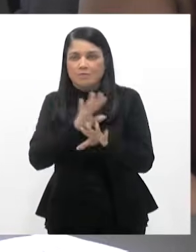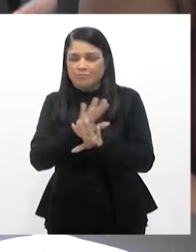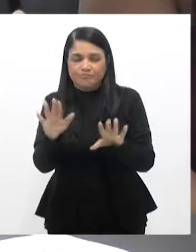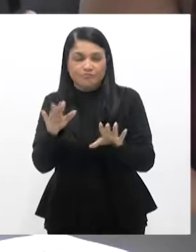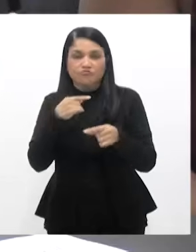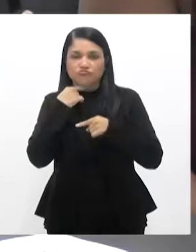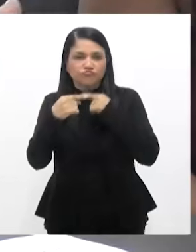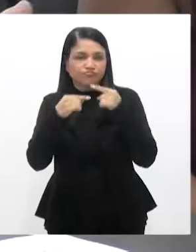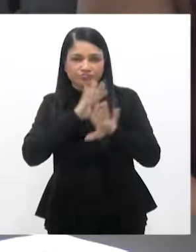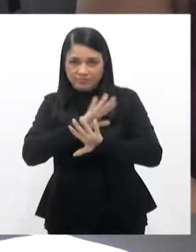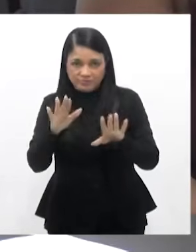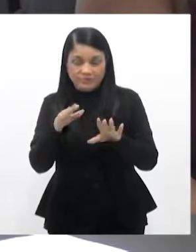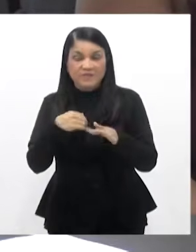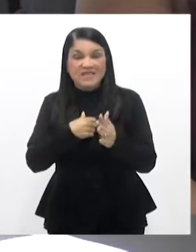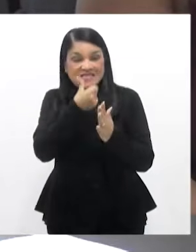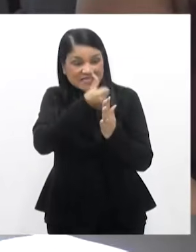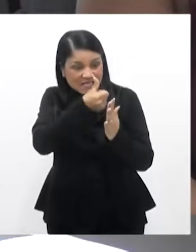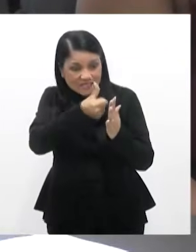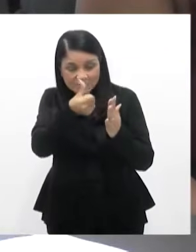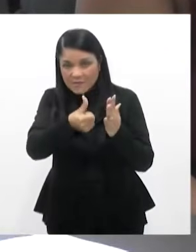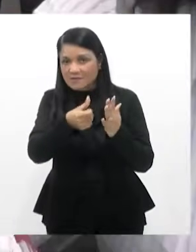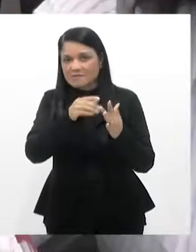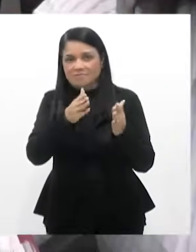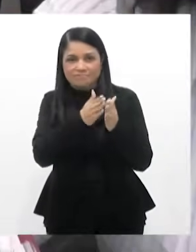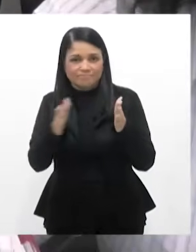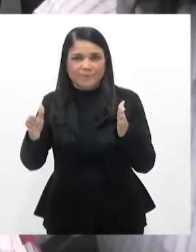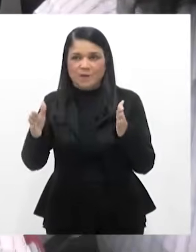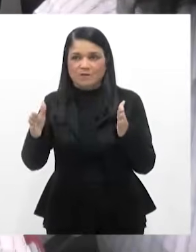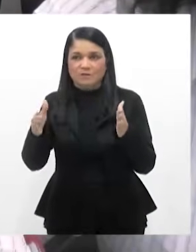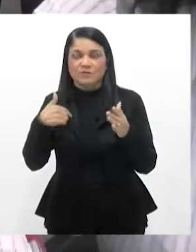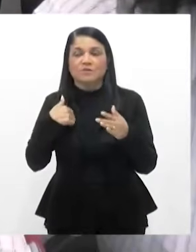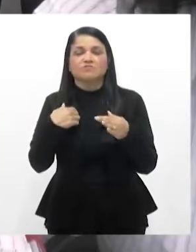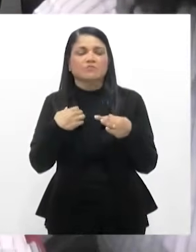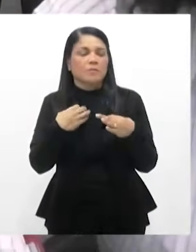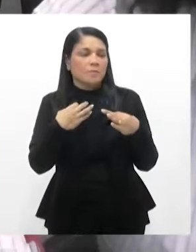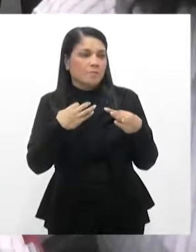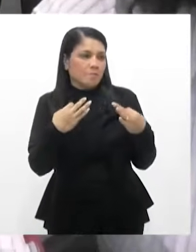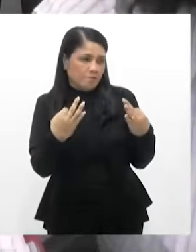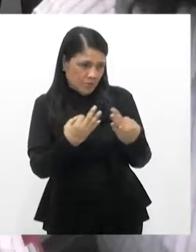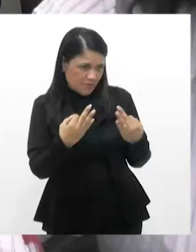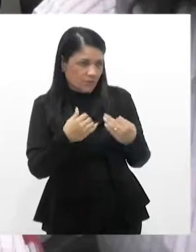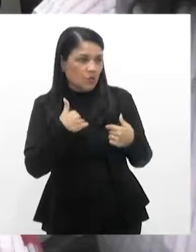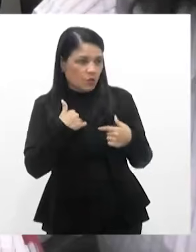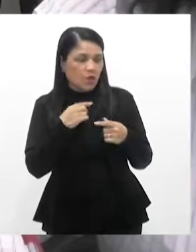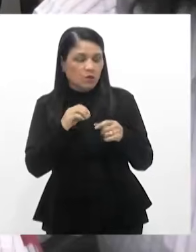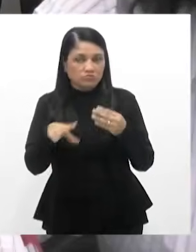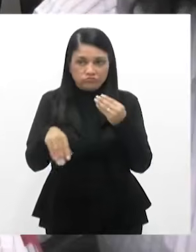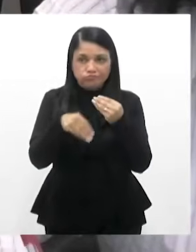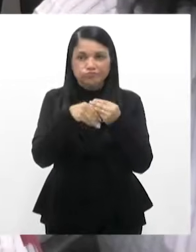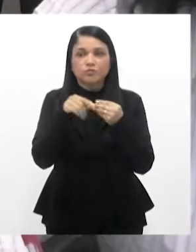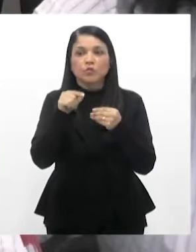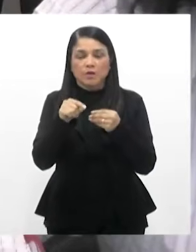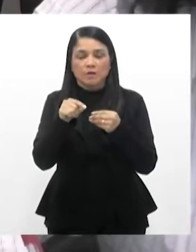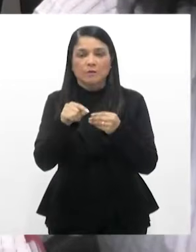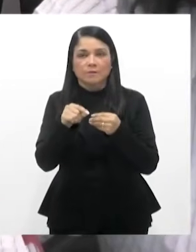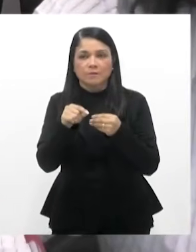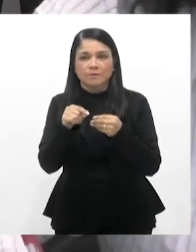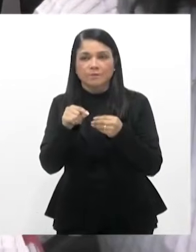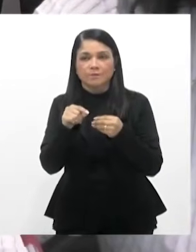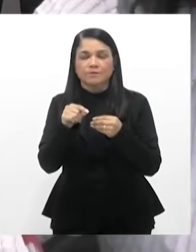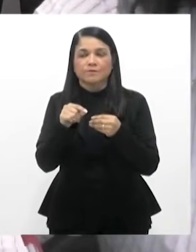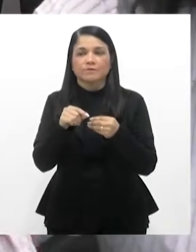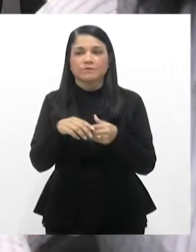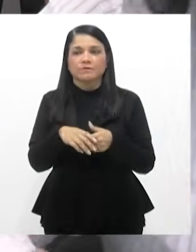outro mês eu já perdi. Mas Você já afrontou perfeito. a regra. O que eu queria reforçar aqui, 14. presidente, é o